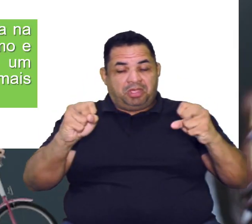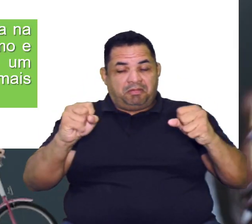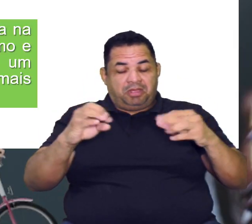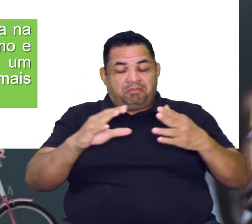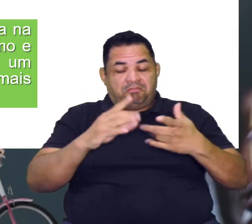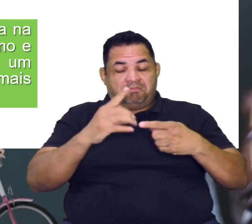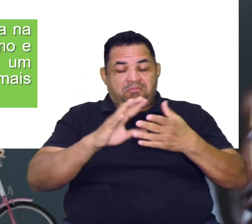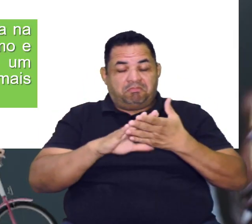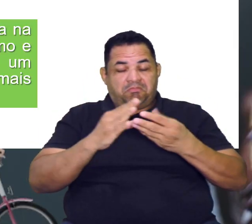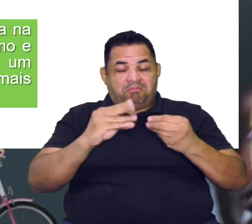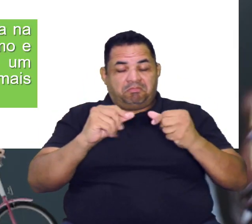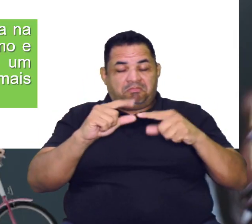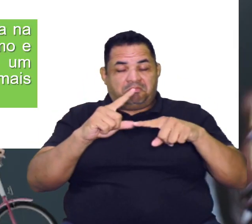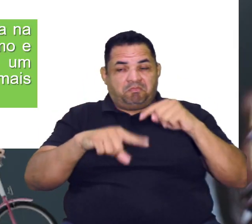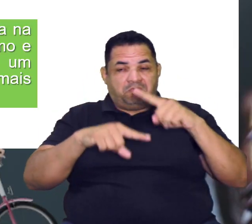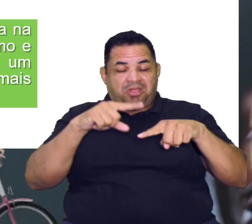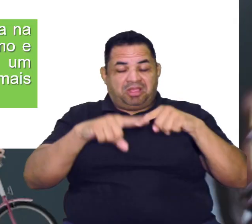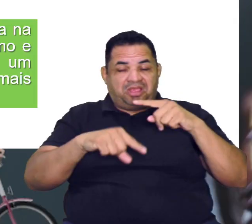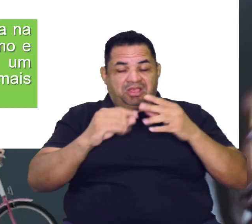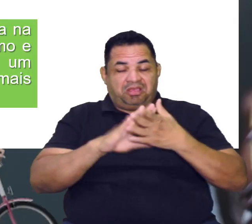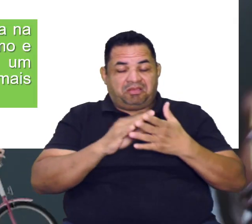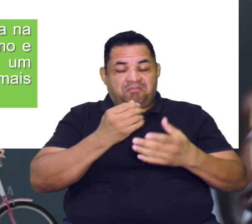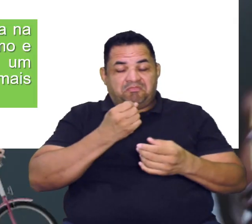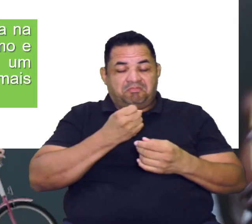de algum bem material, de